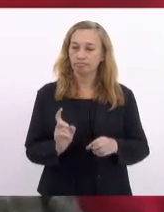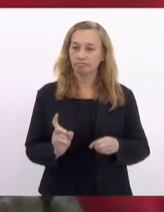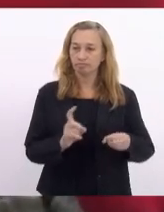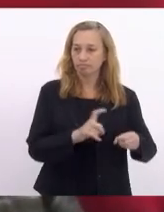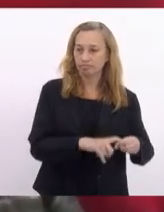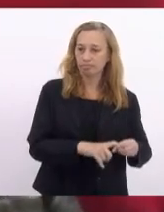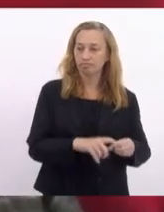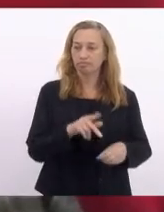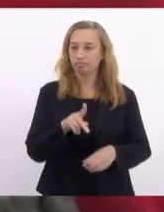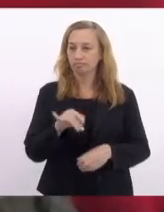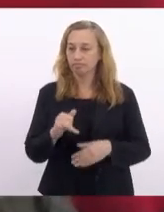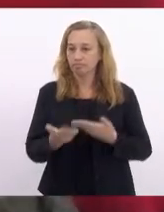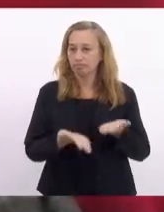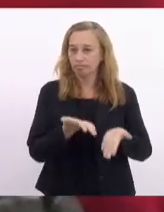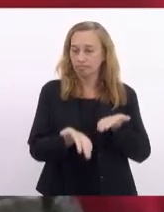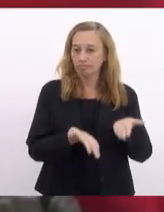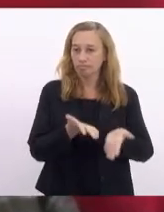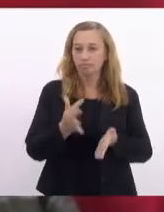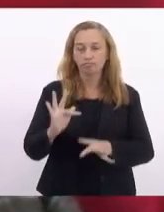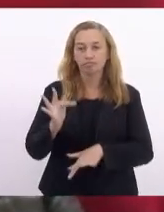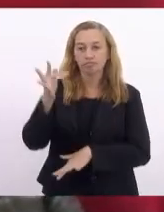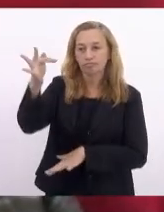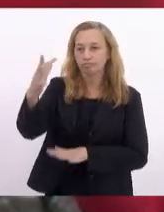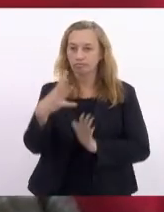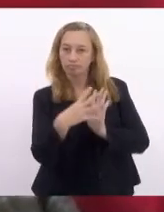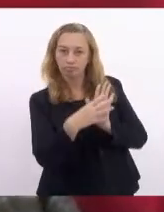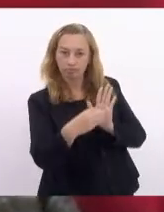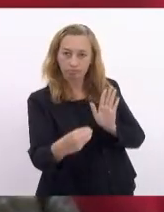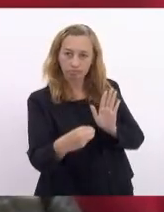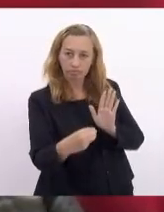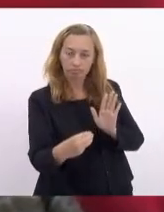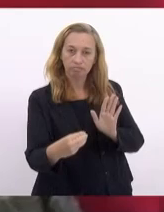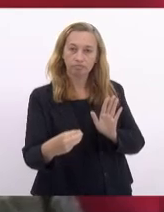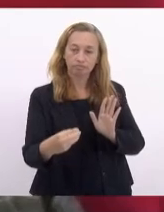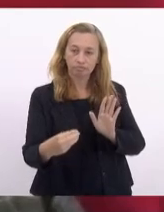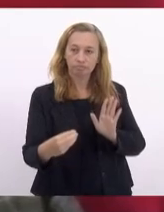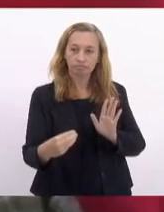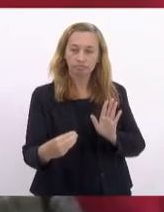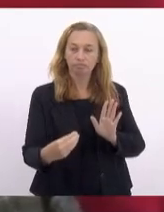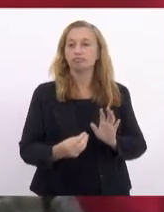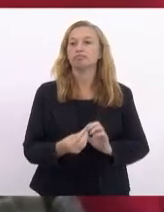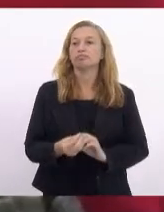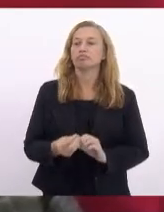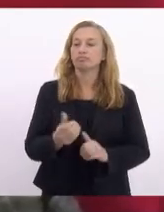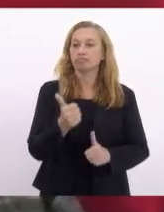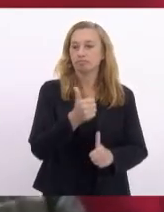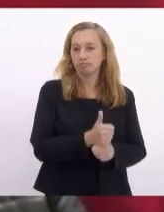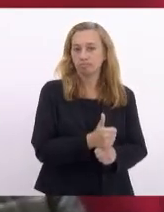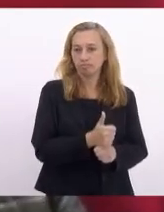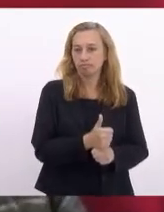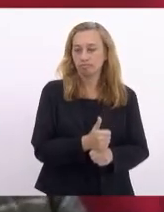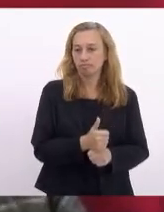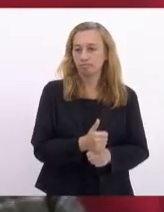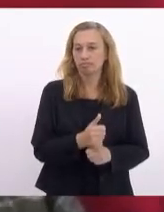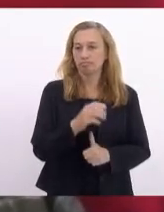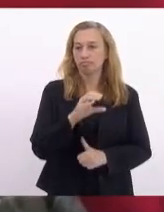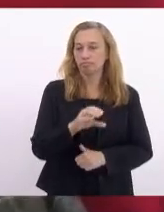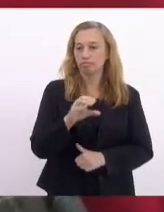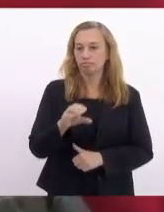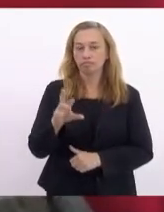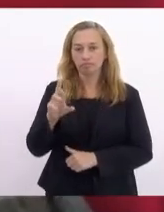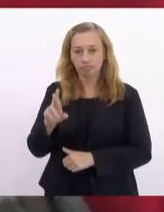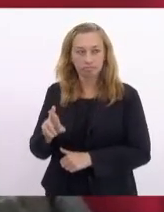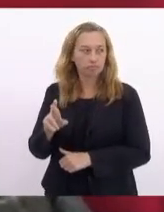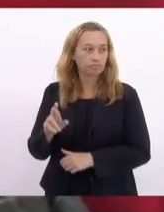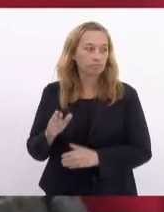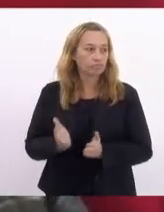que vai tratar da futura modelagem da concessão da substituta da CCR Barcas.